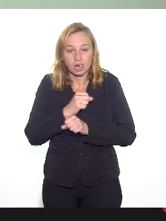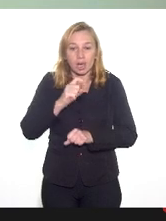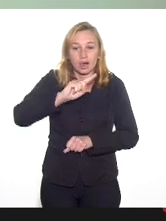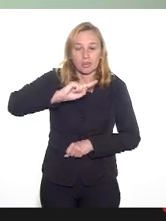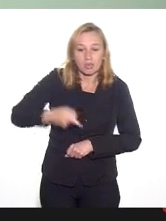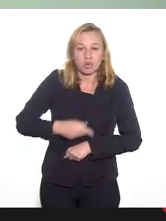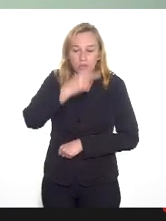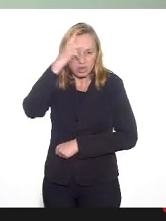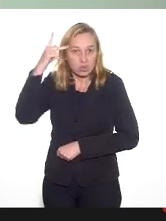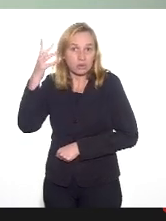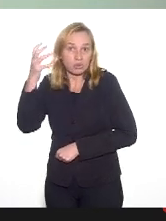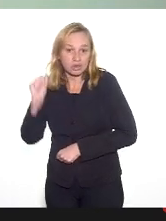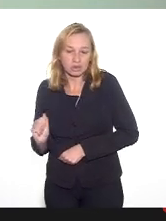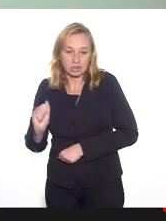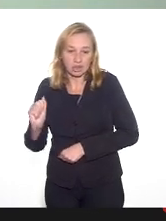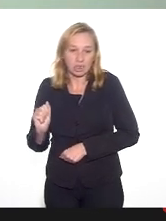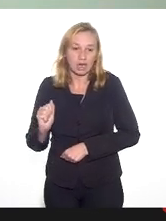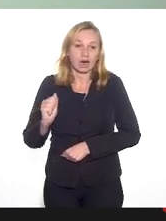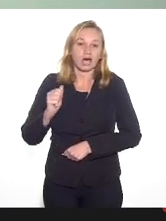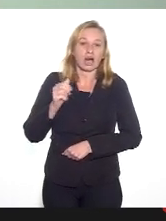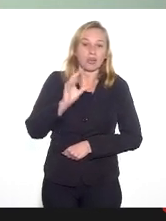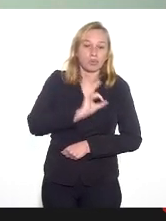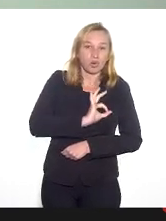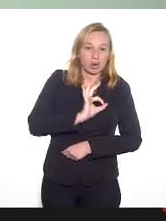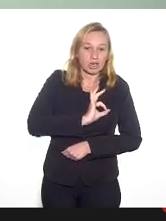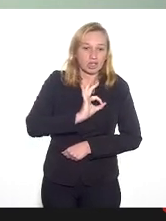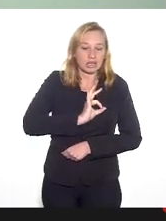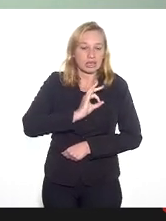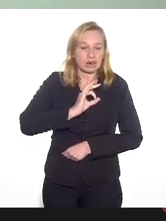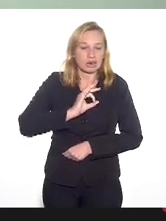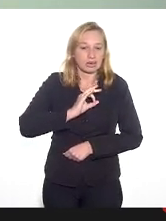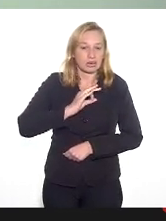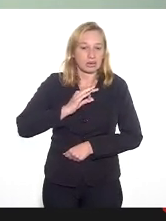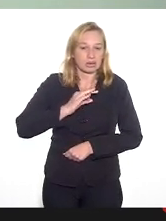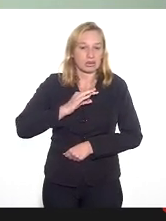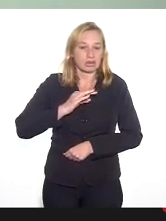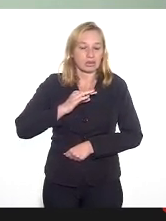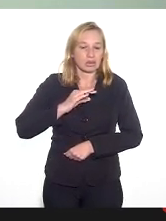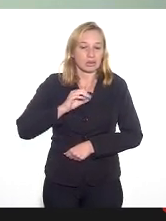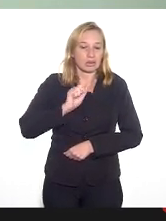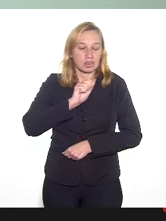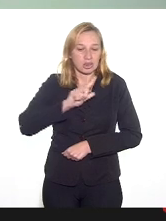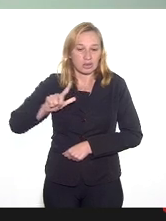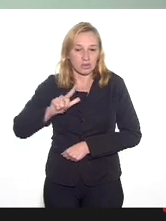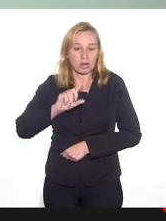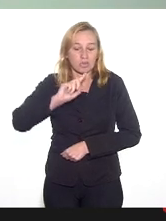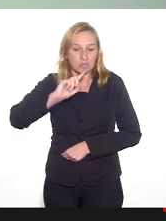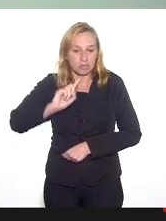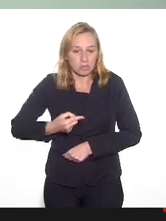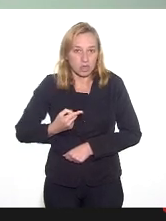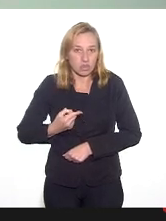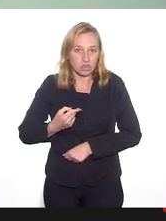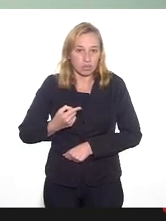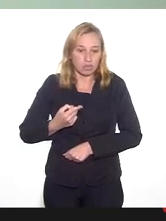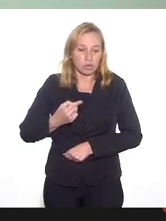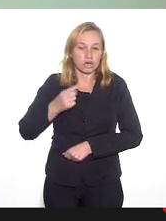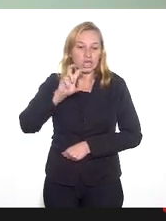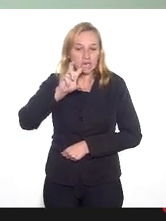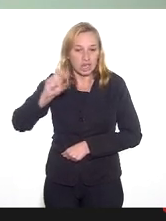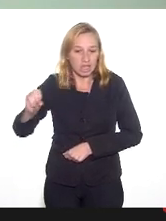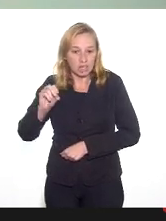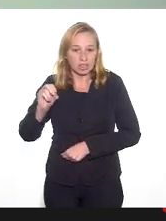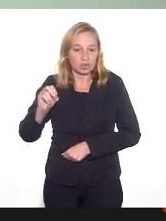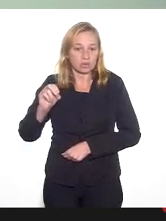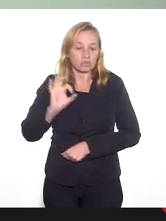aposentadoria. A Polícia Militar perde 1.000 servidores, 1.500